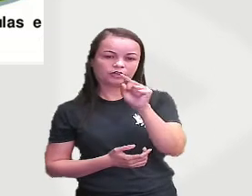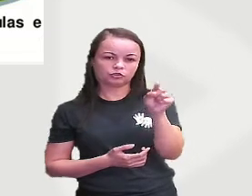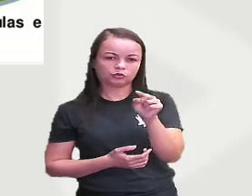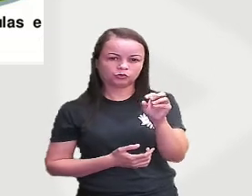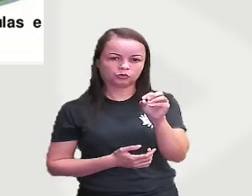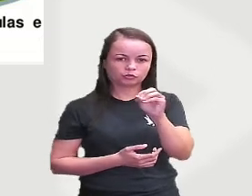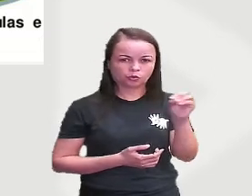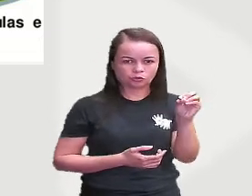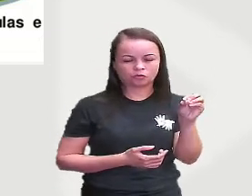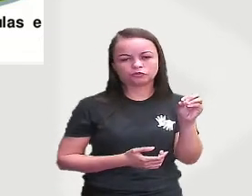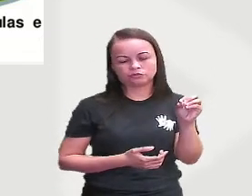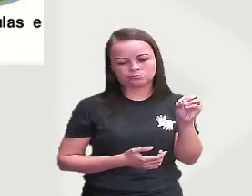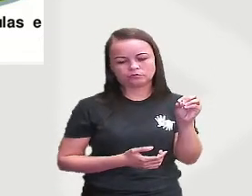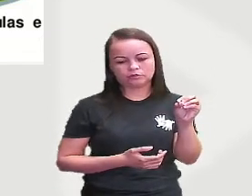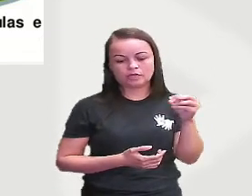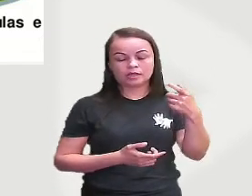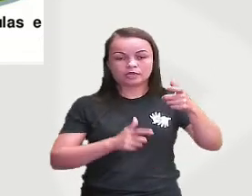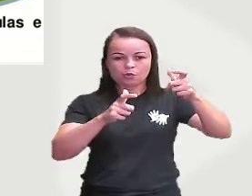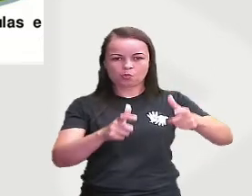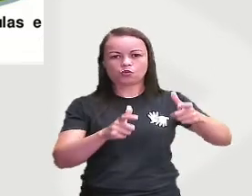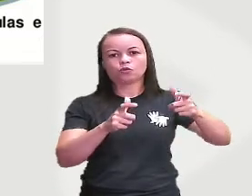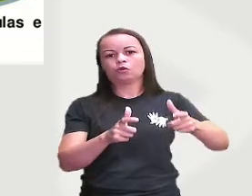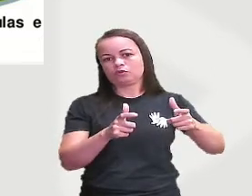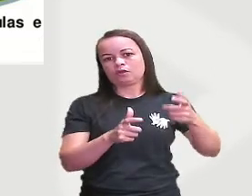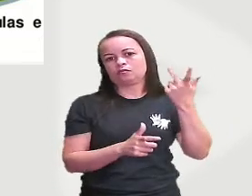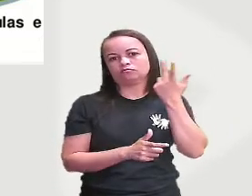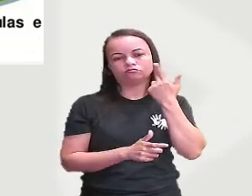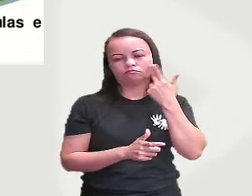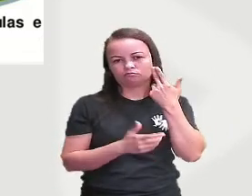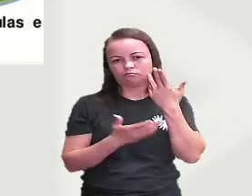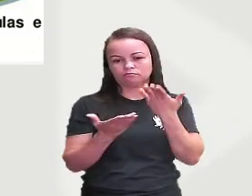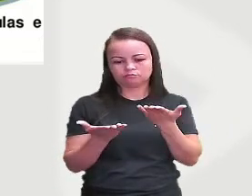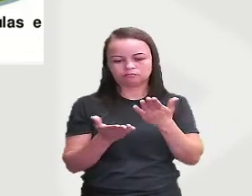zoológico, né, que é um local comum,